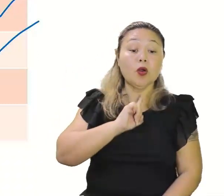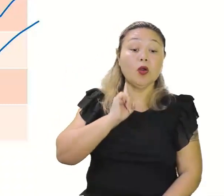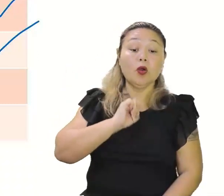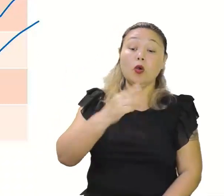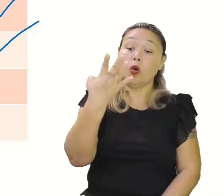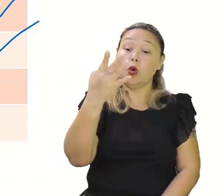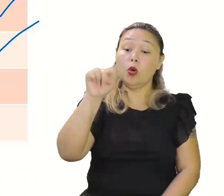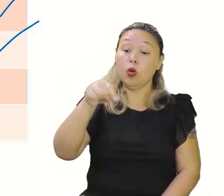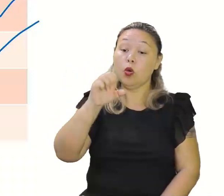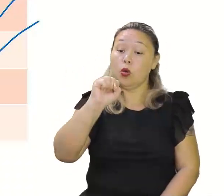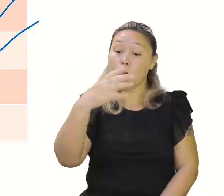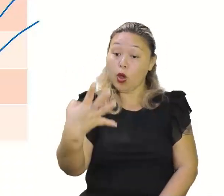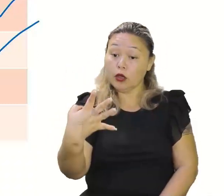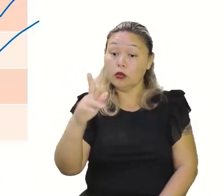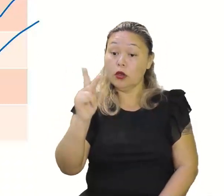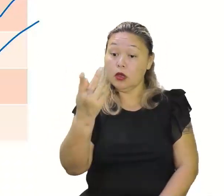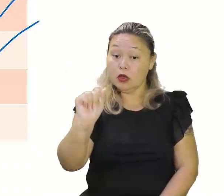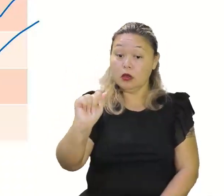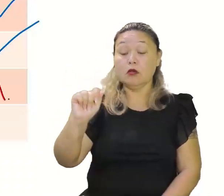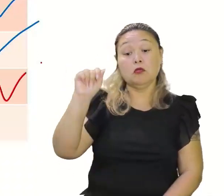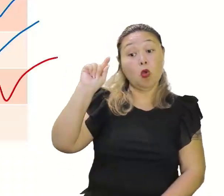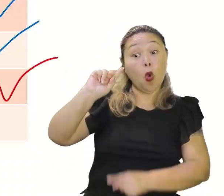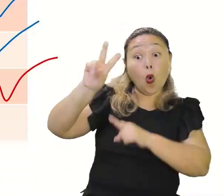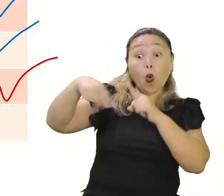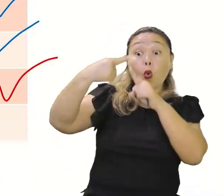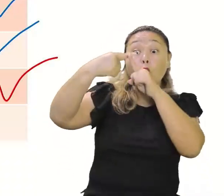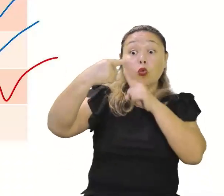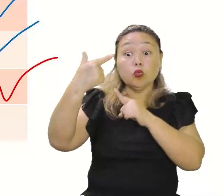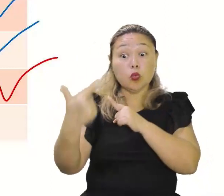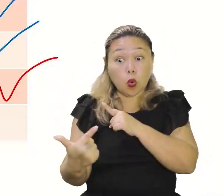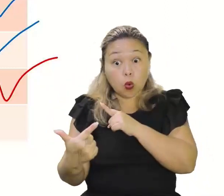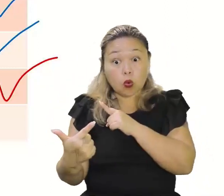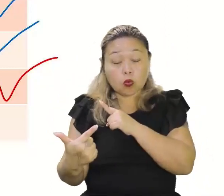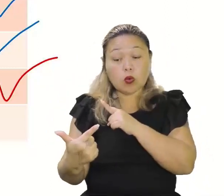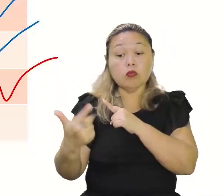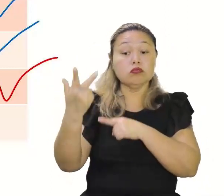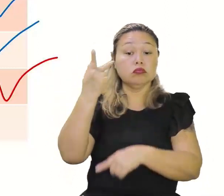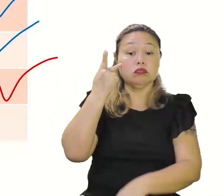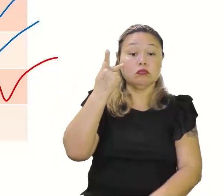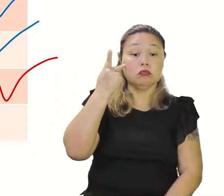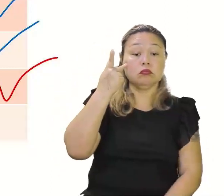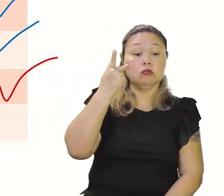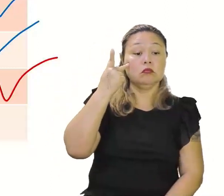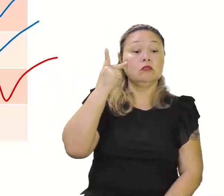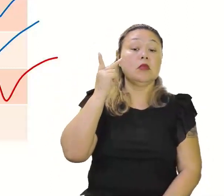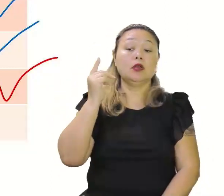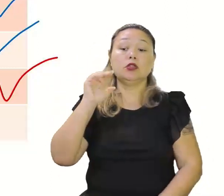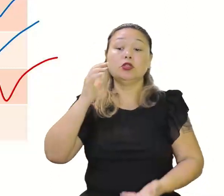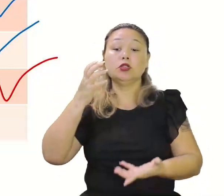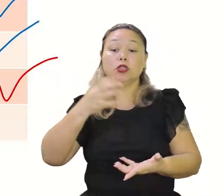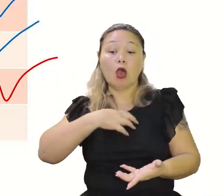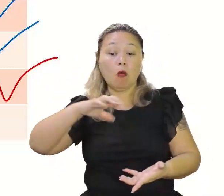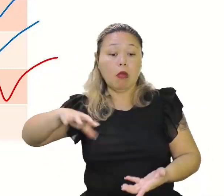considerado 4,84 hectares. O dobro do paulista. O dobro do paulista. Já o baiano,